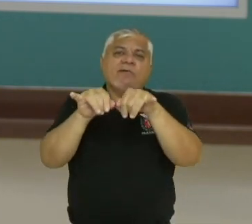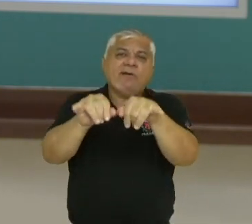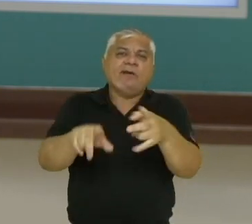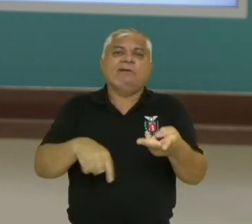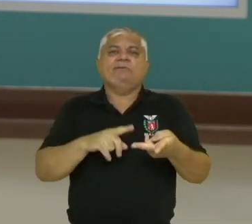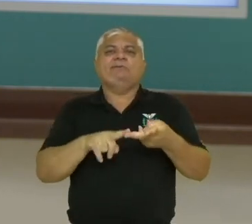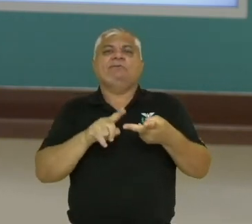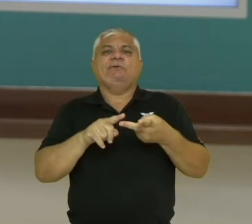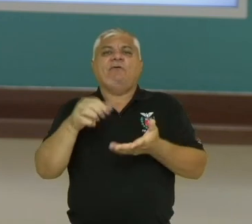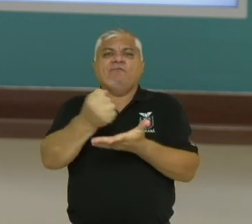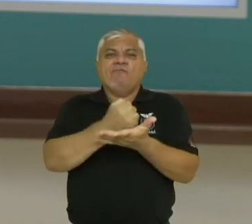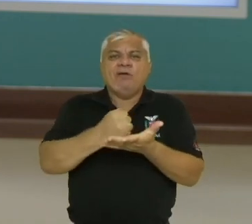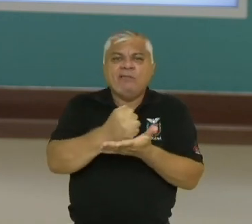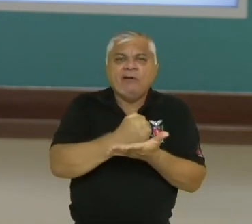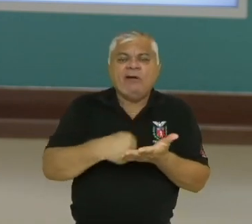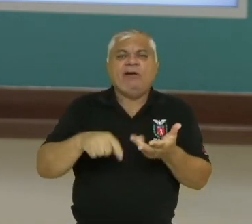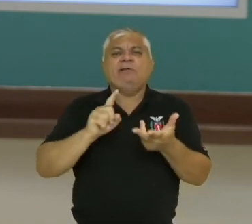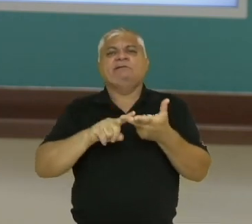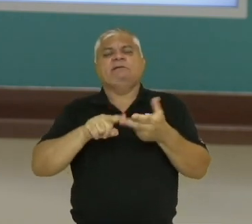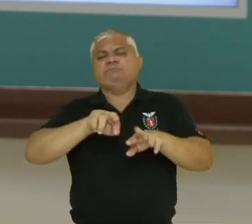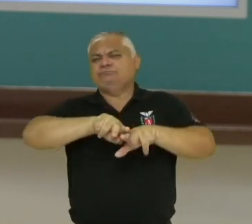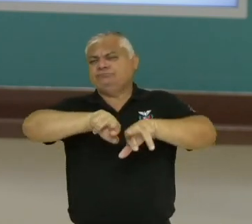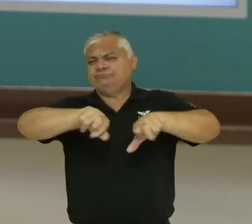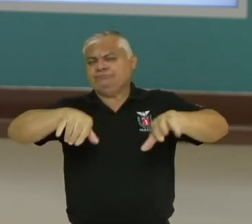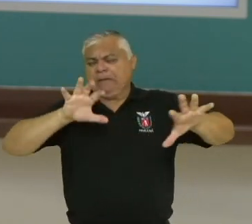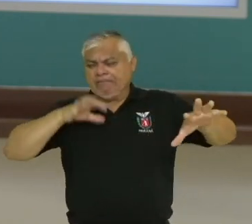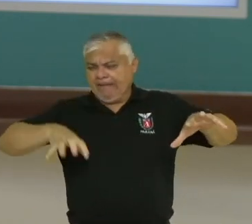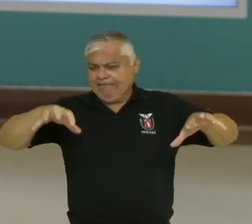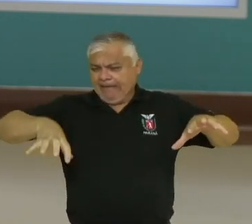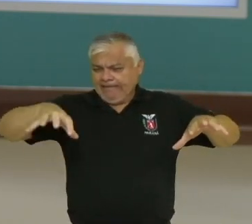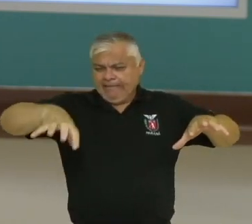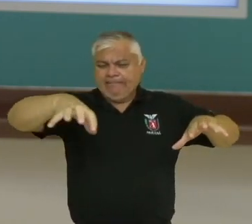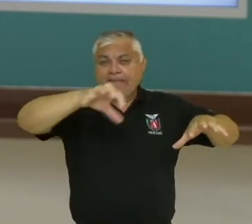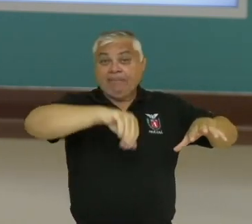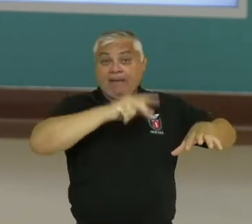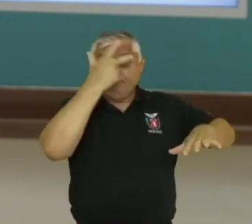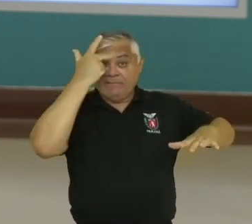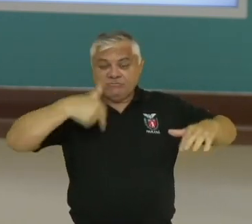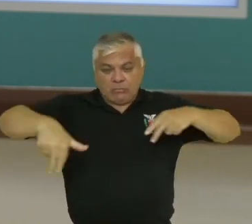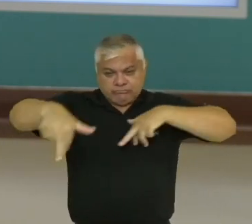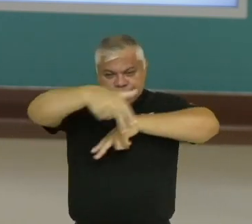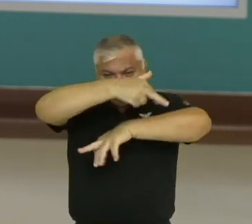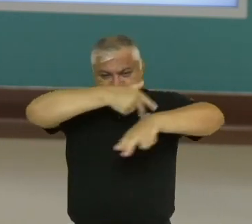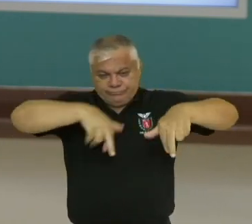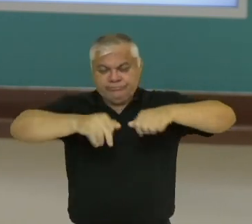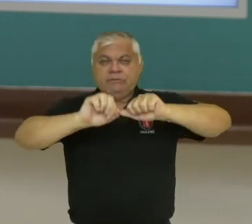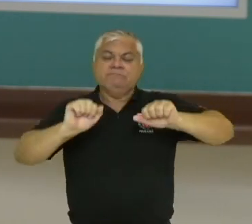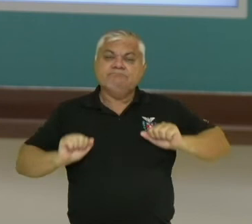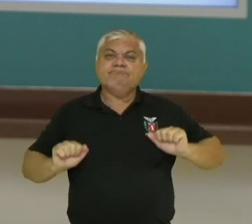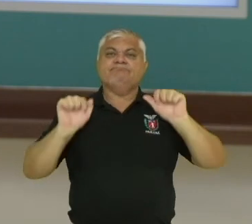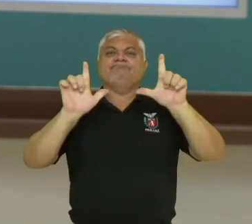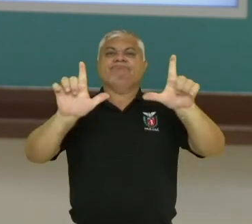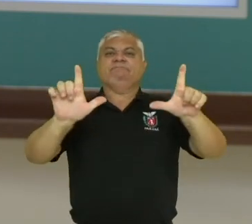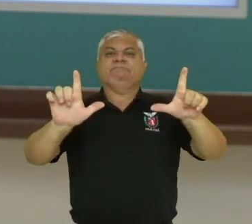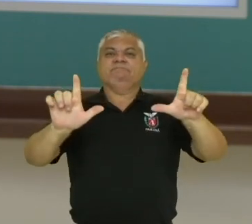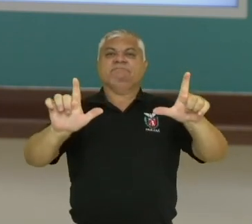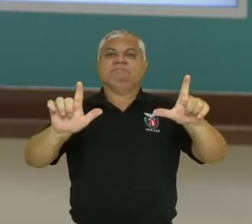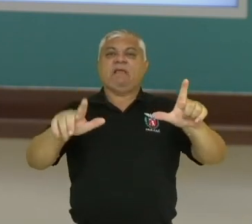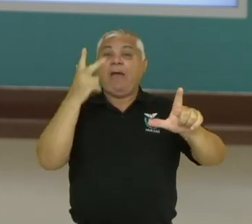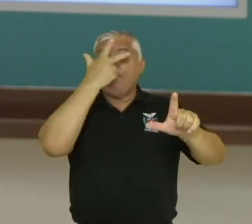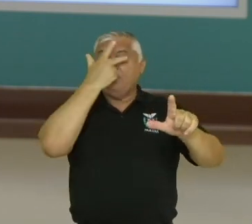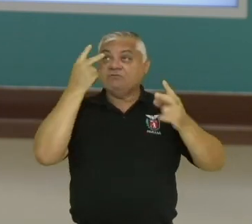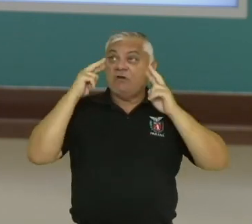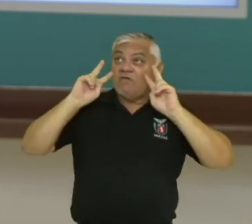supermercados, farmácias. Então, aonde tem circulação de pessoas, esses cartazes